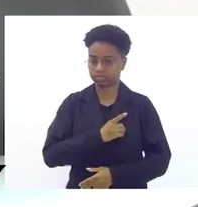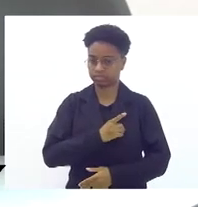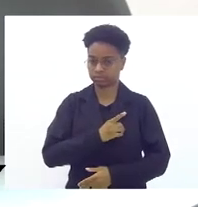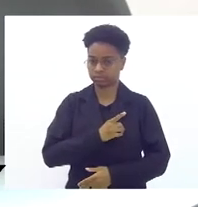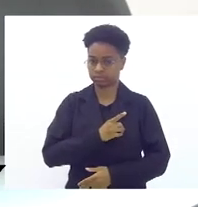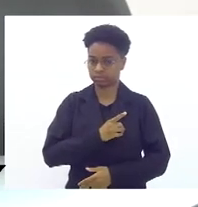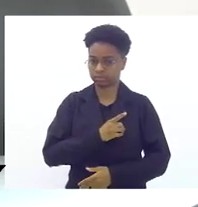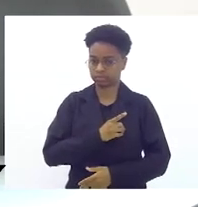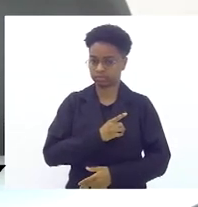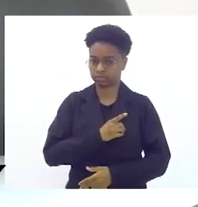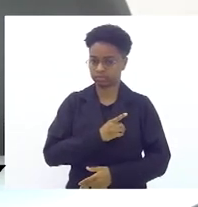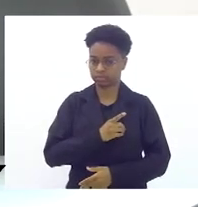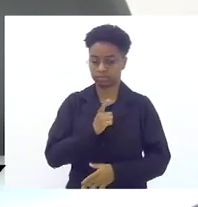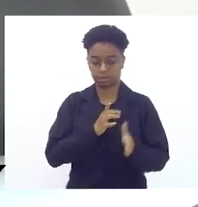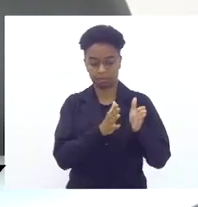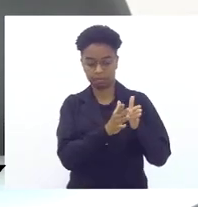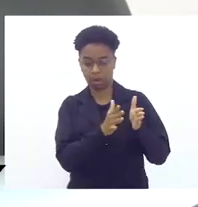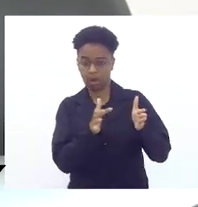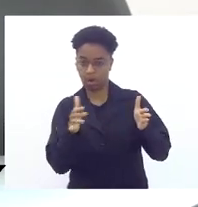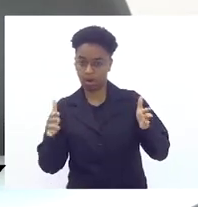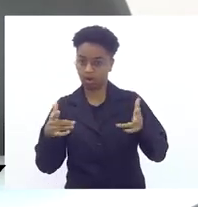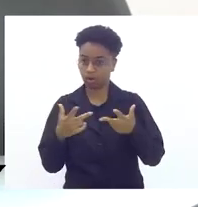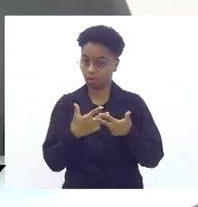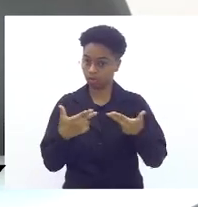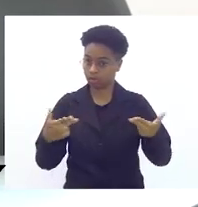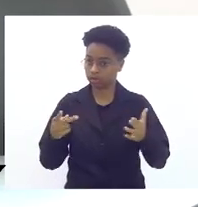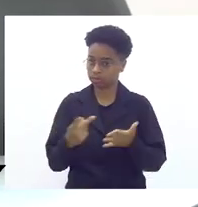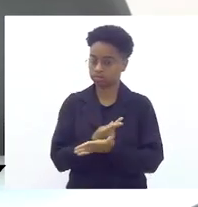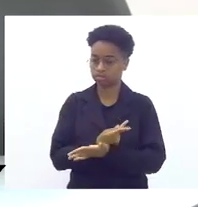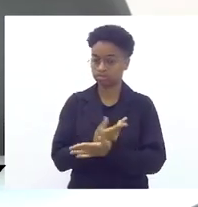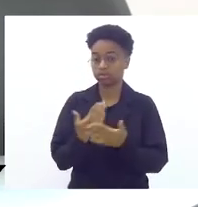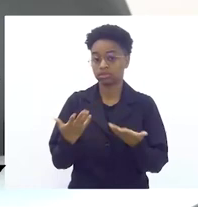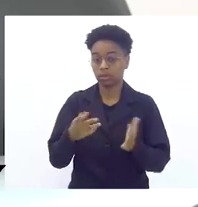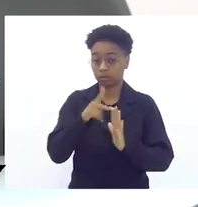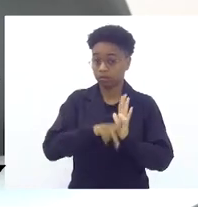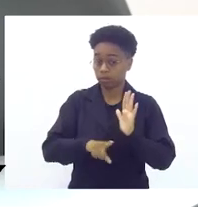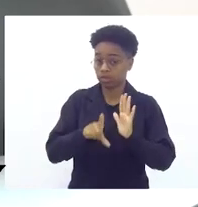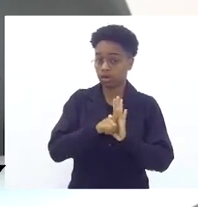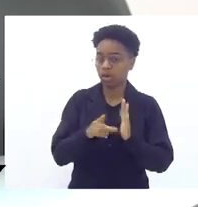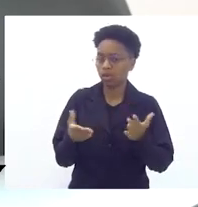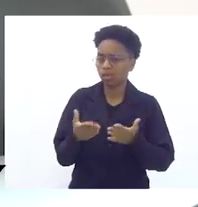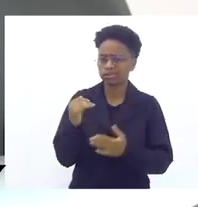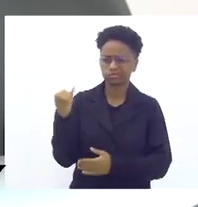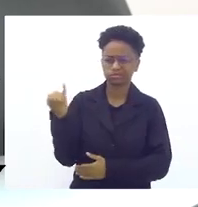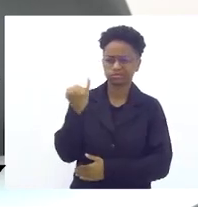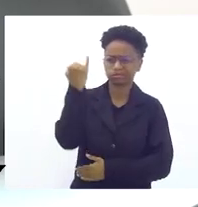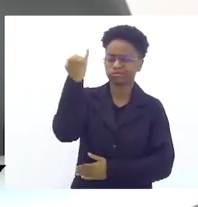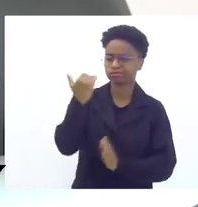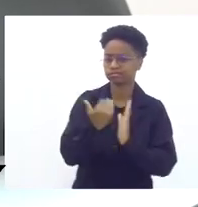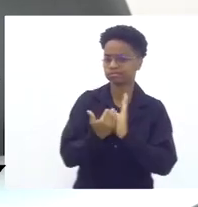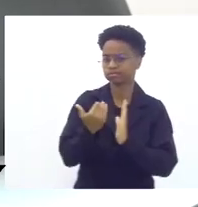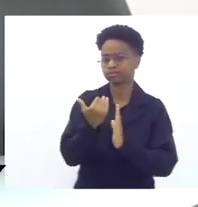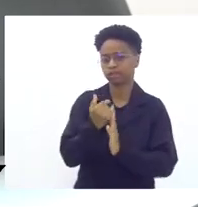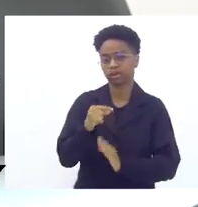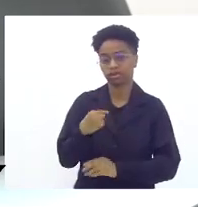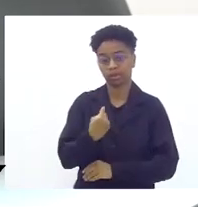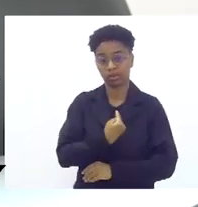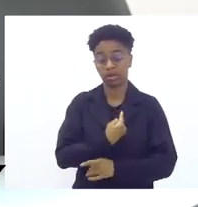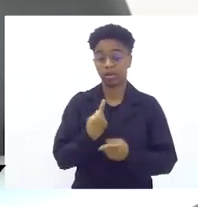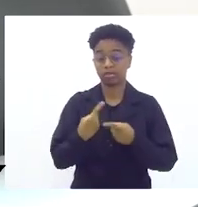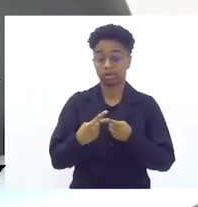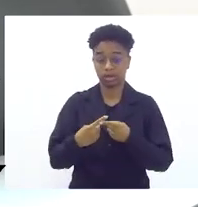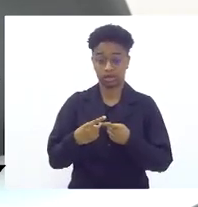Então hoje esse projeto ele tem uma importância tão grande para nós que nós enquanto